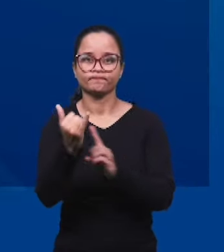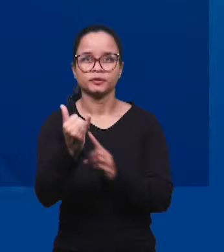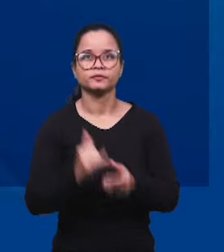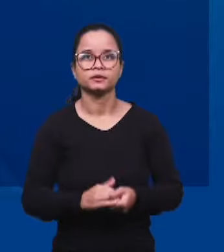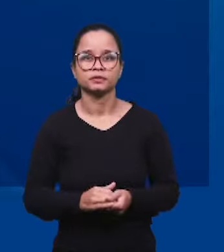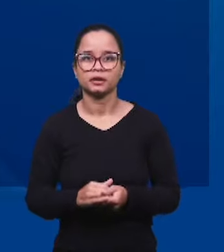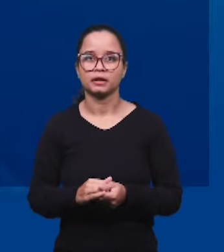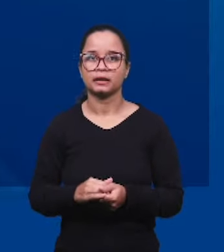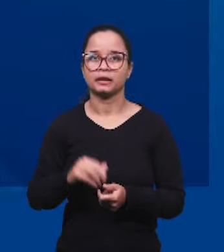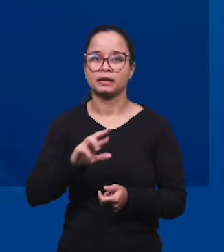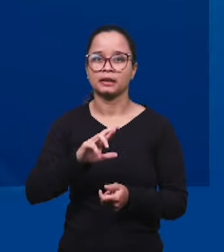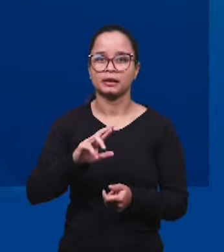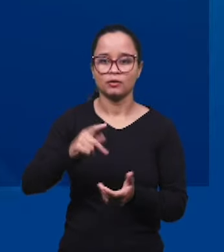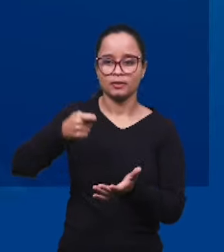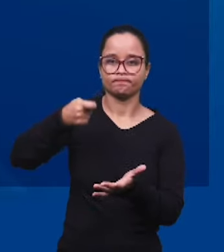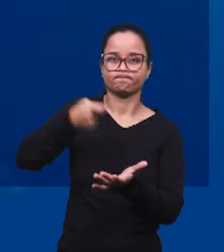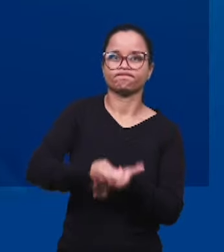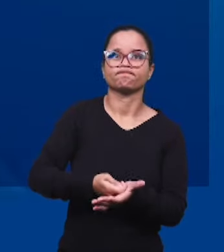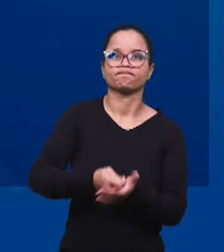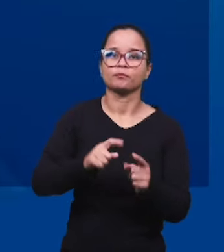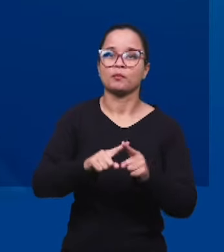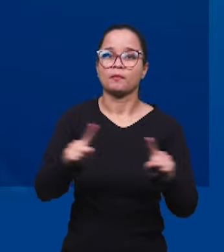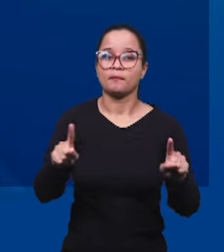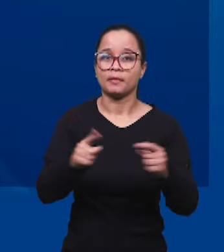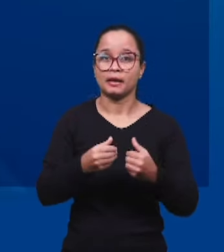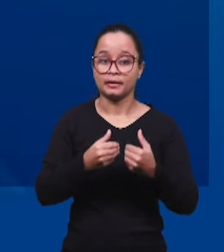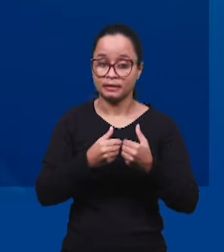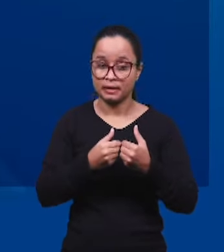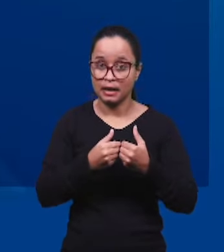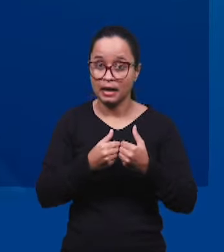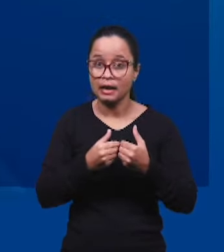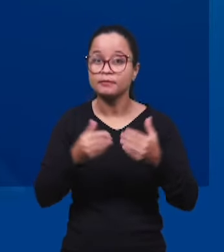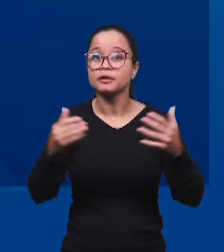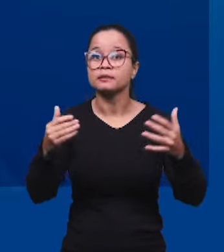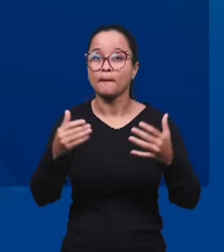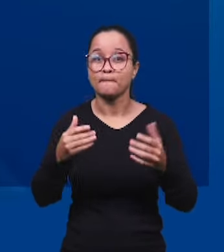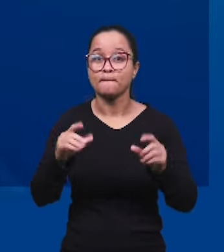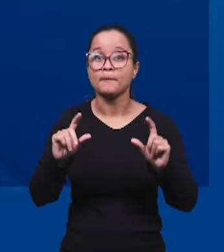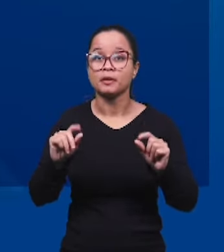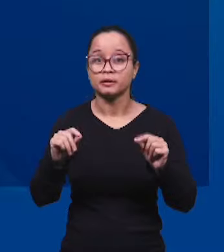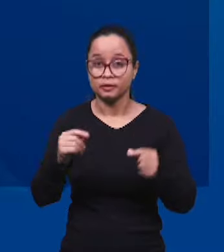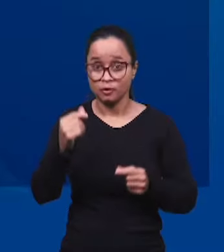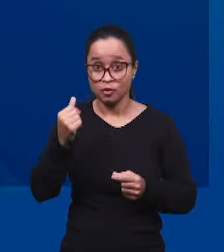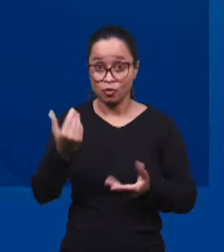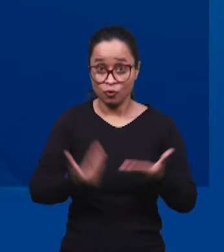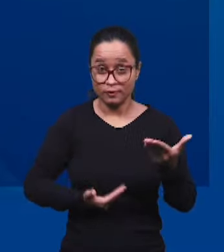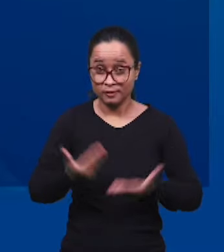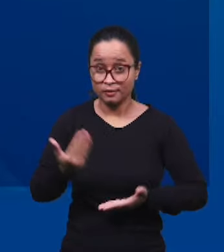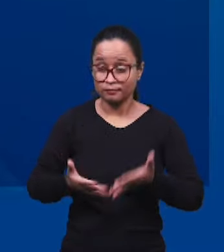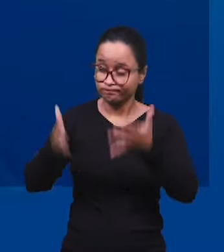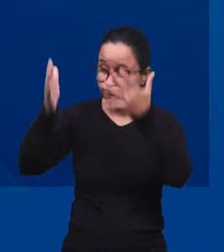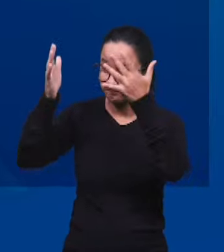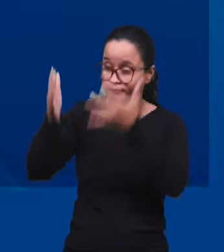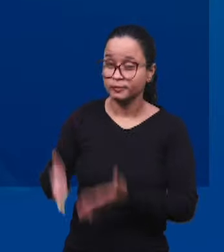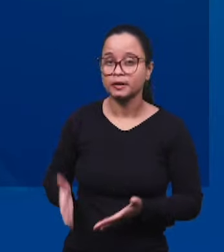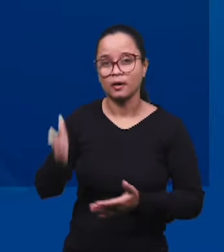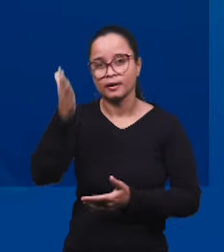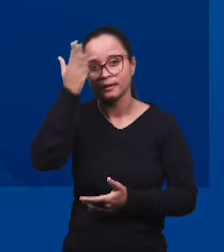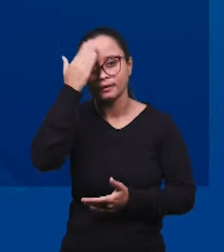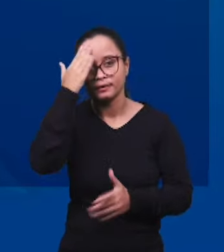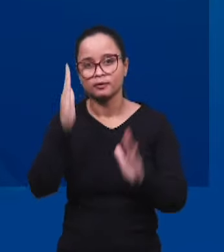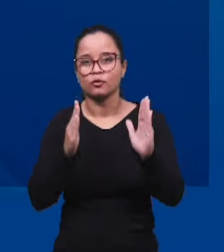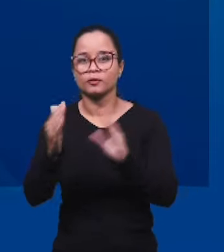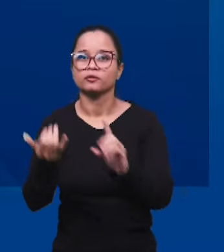são seladas, mas abertas para a igreja fiel discernir o tempo profético em que